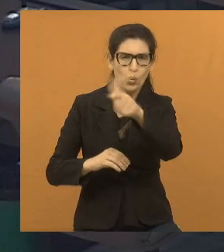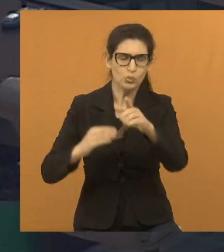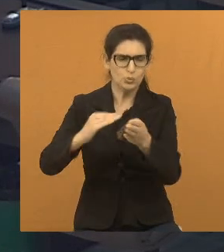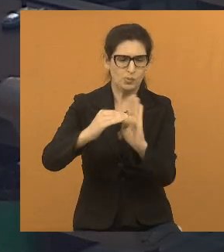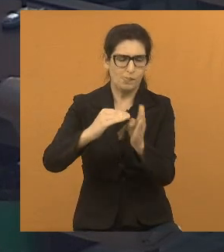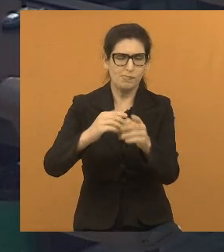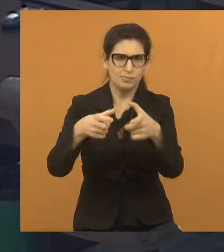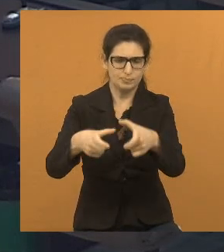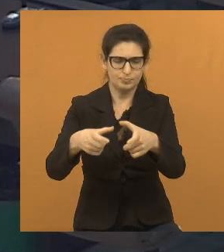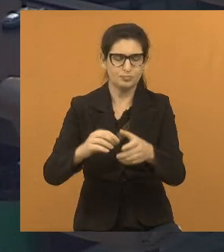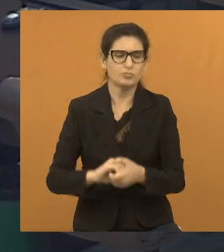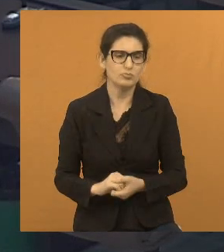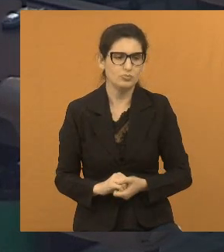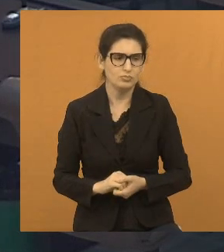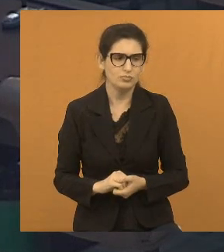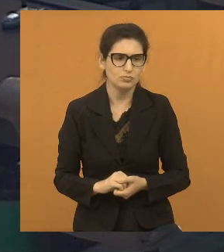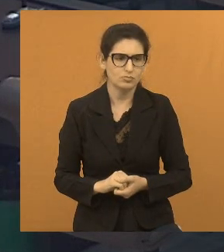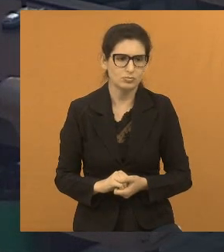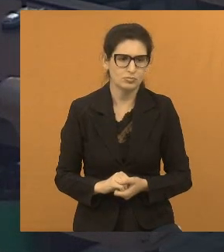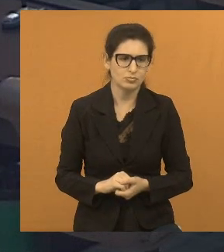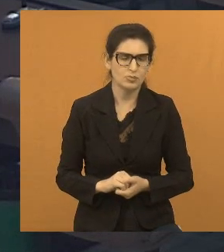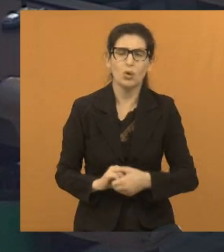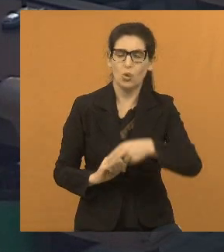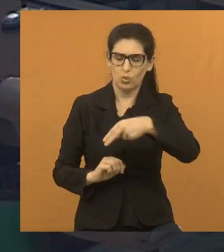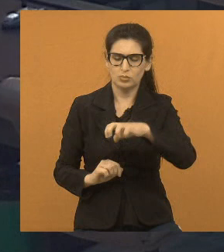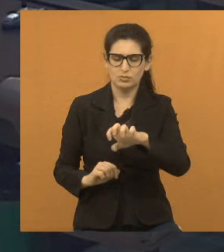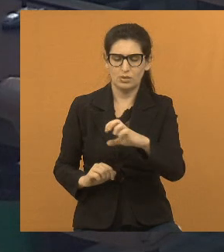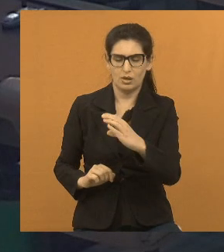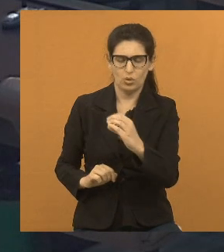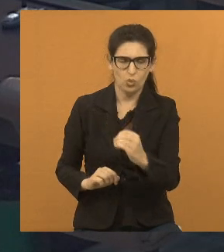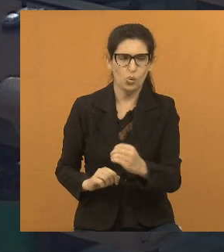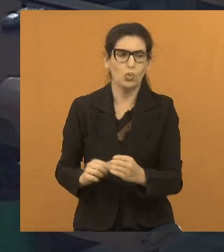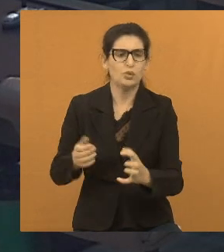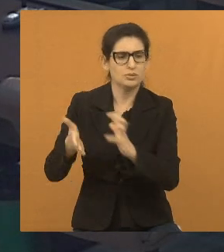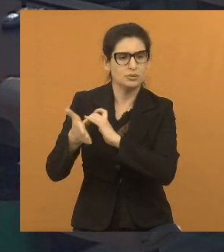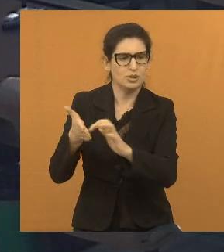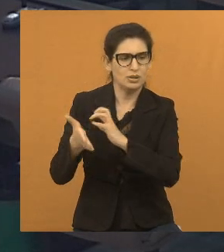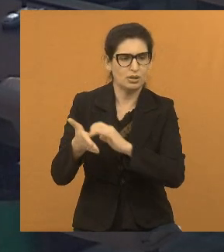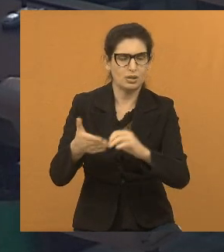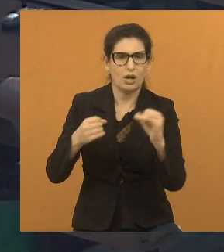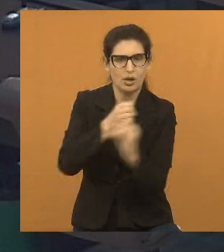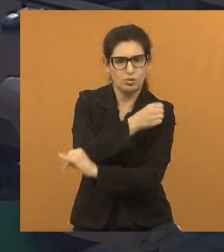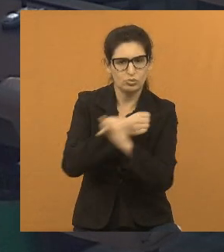Antônio Roberto Martins, nosso querido Neco, secretário de Infraestrutura.